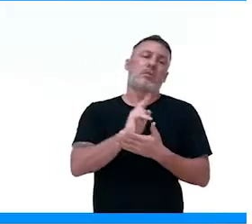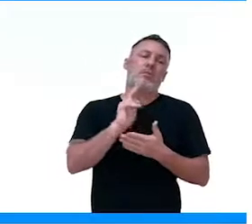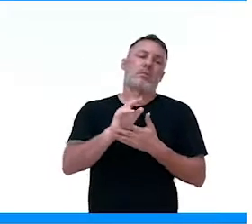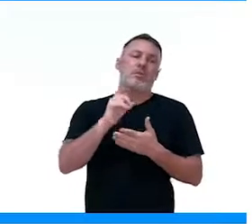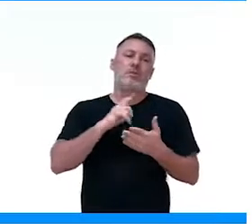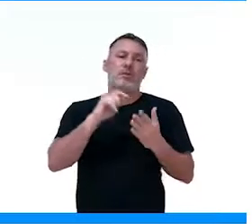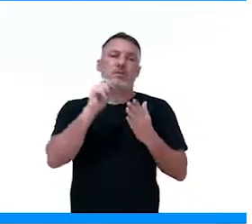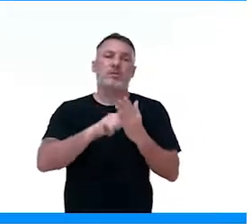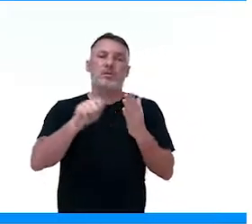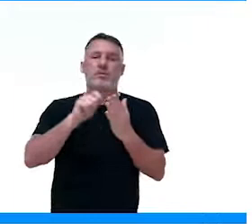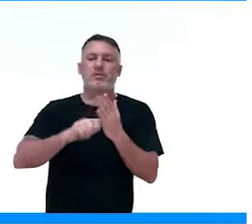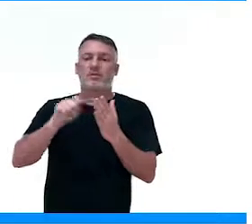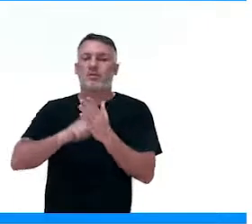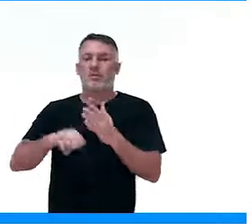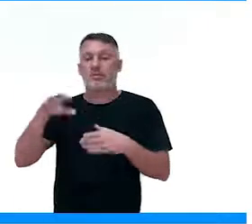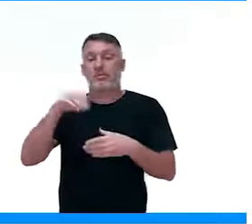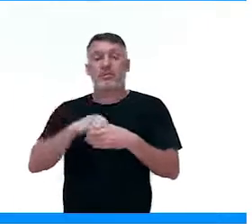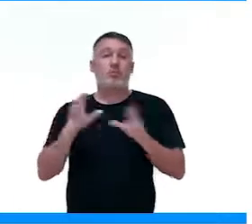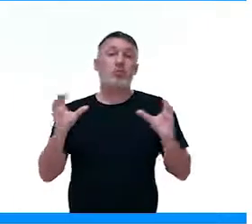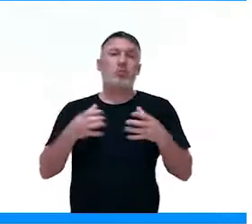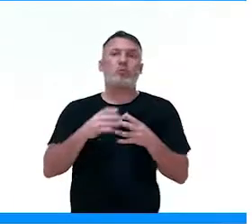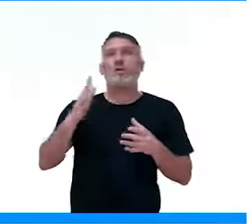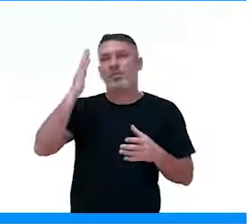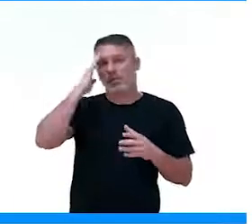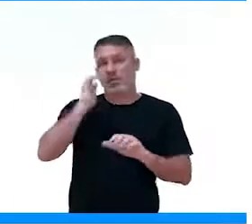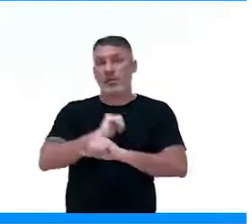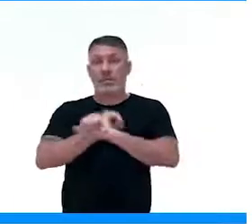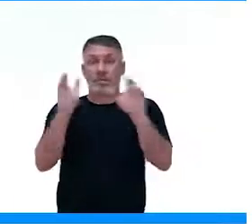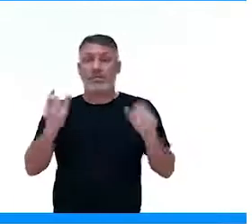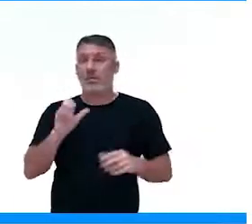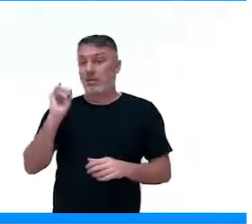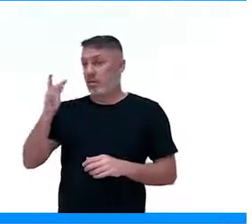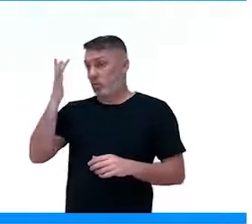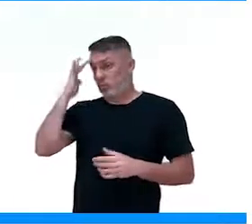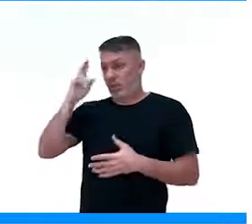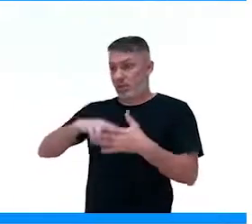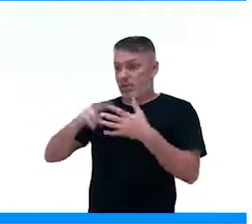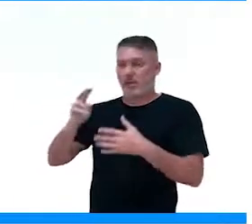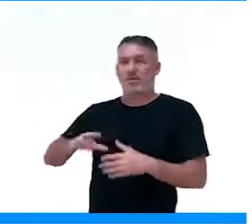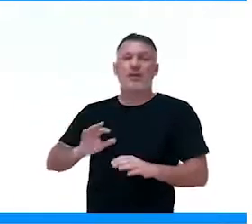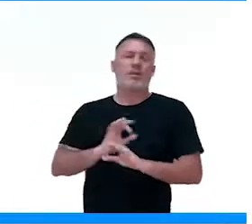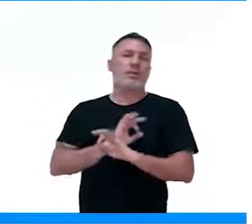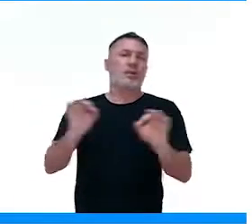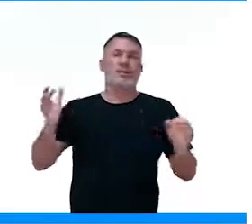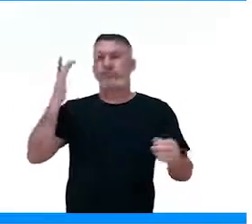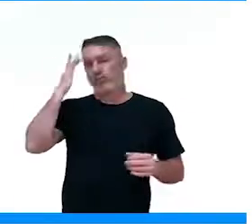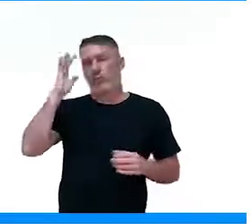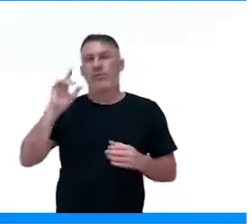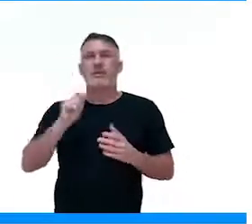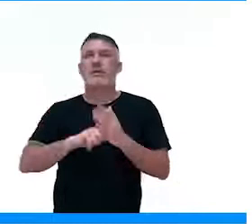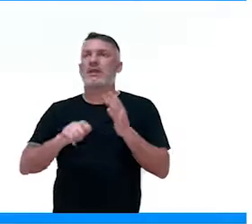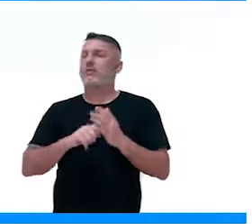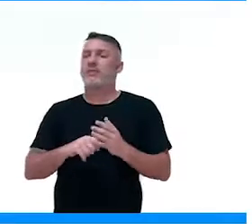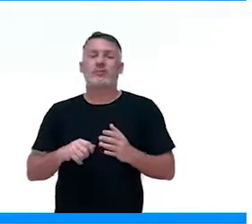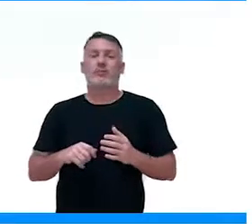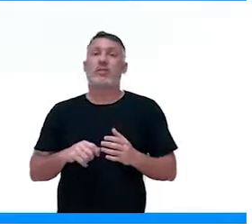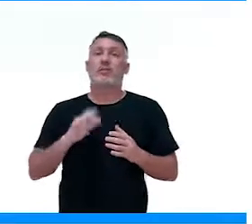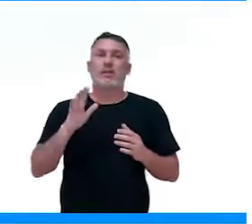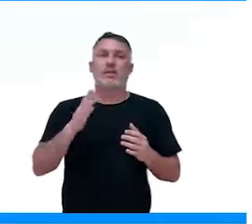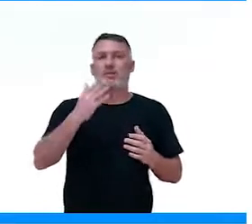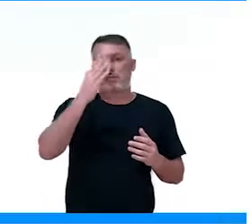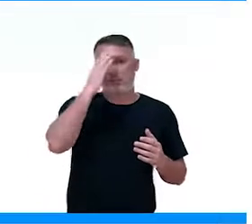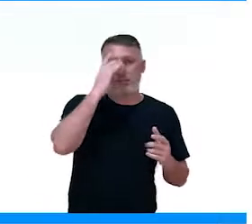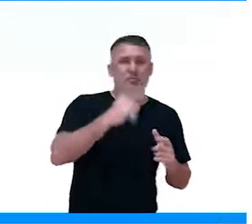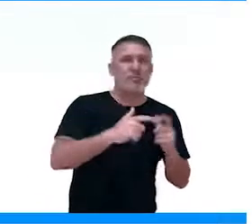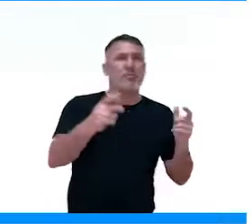Tudo está descrito especificamente para um grupo que entende. Os leigos vão olhar e só vão entender a frase ali escrita, né?